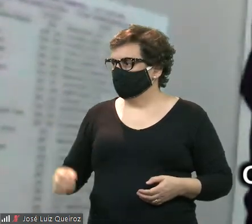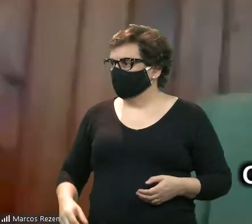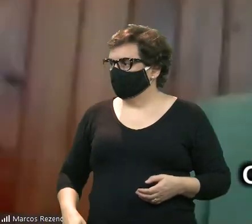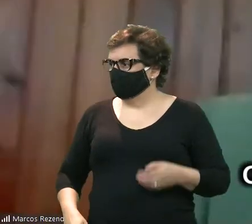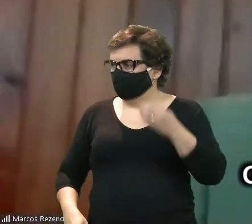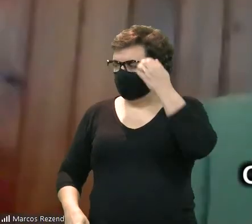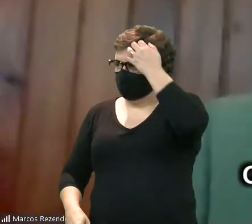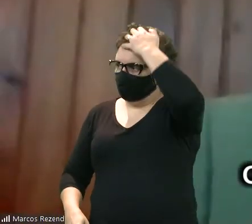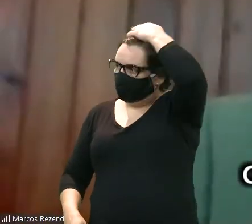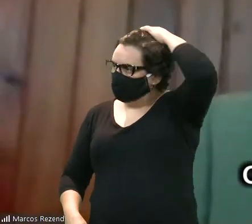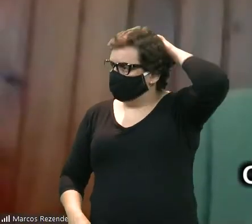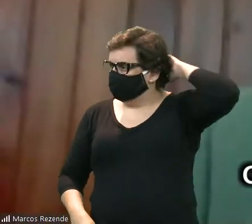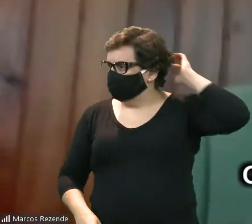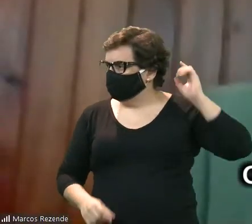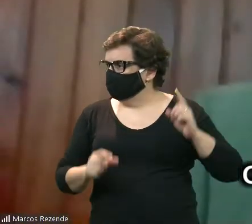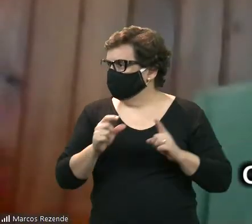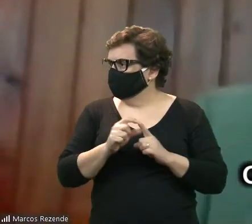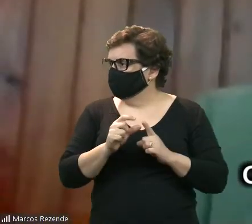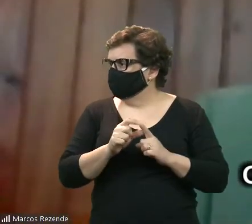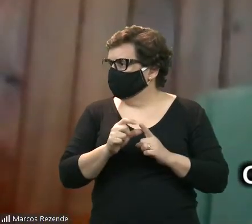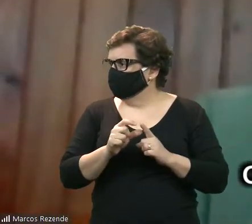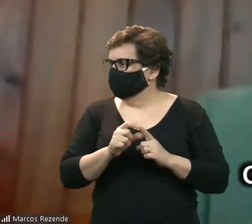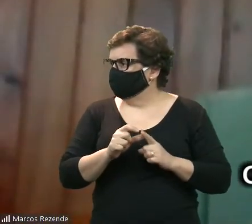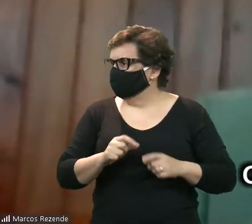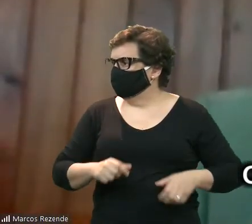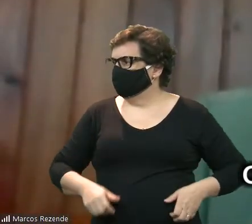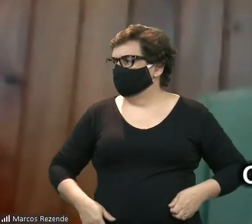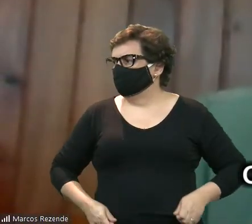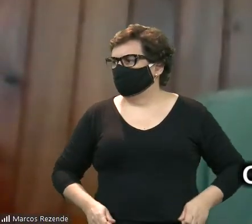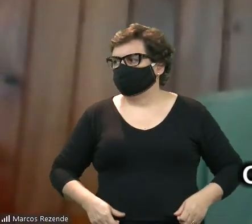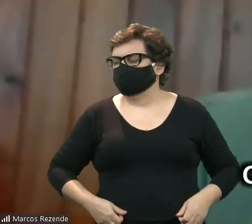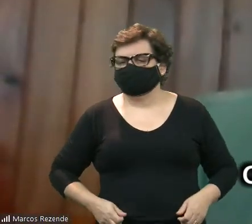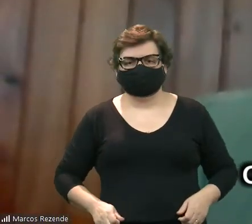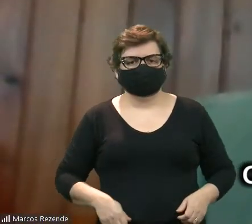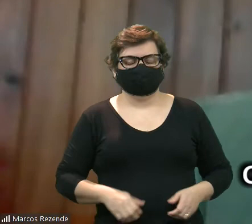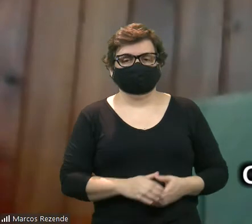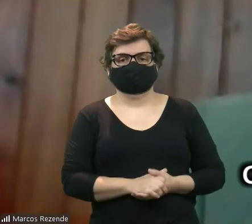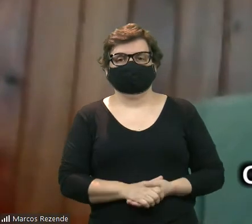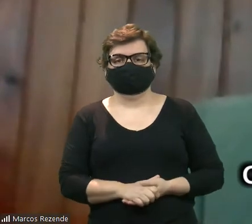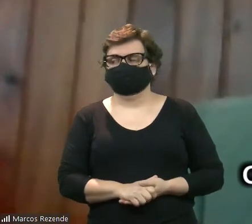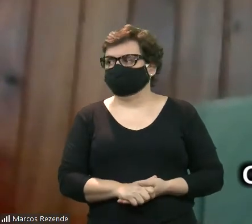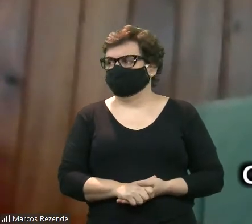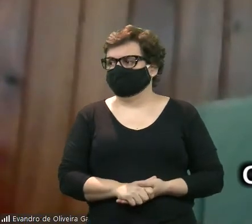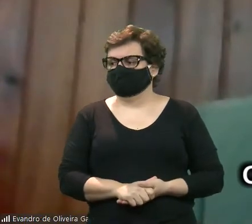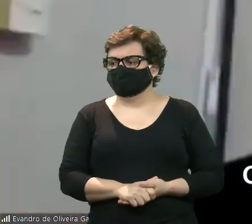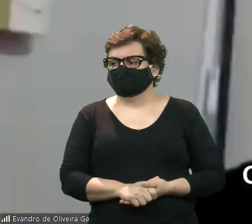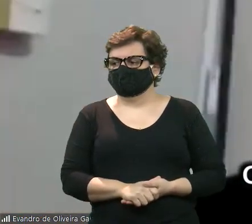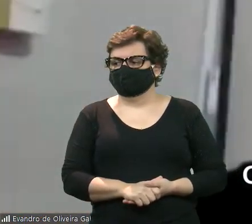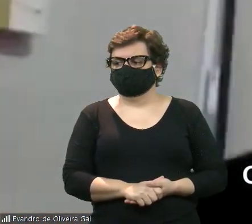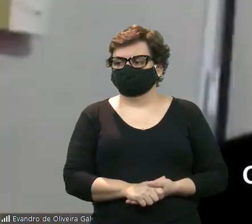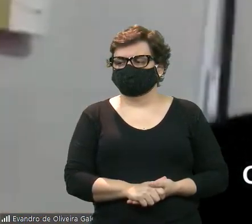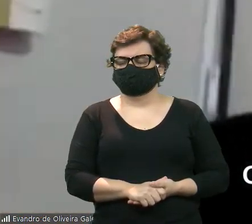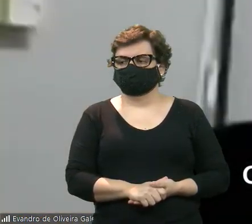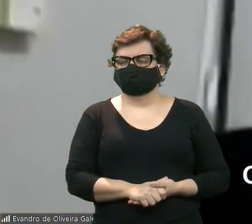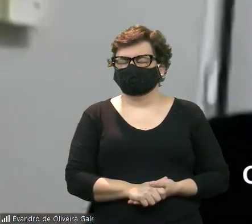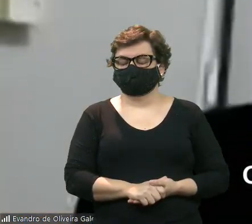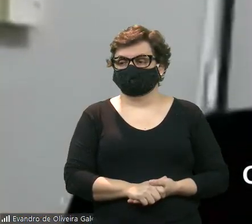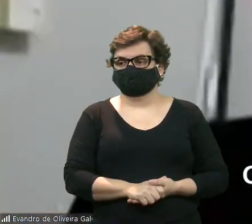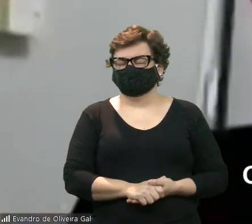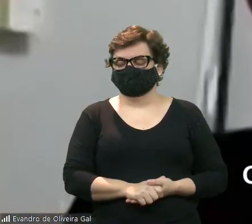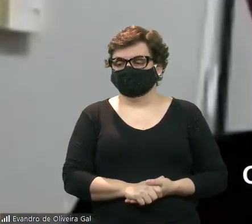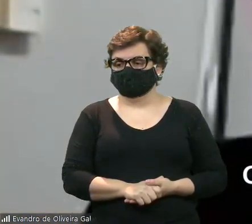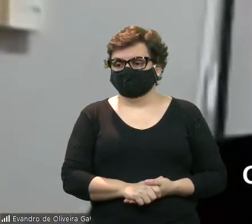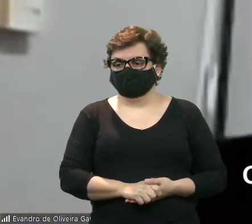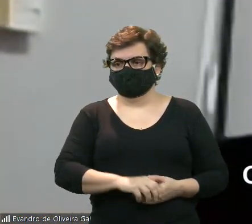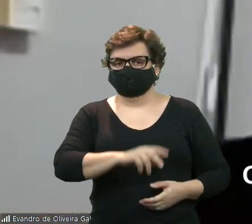Com a palavra, vereador Evandro Galetti, que a dispõe por 20 minutos. Senhor presidente, vereadoras,